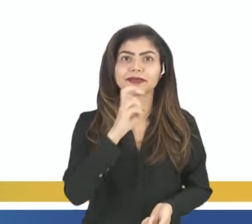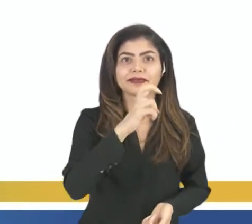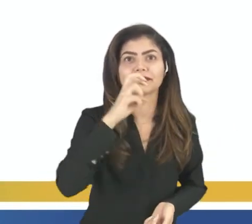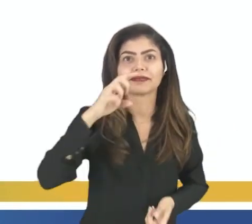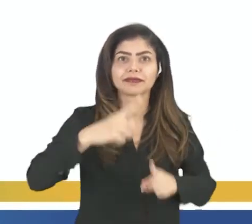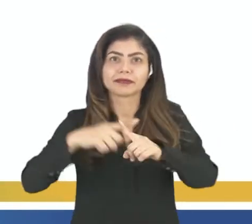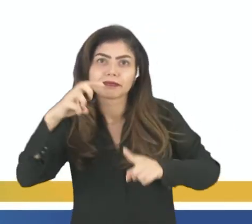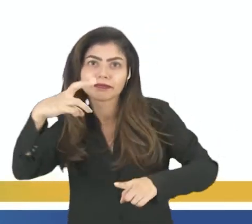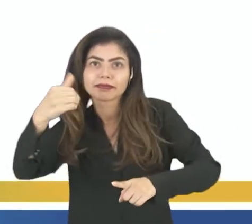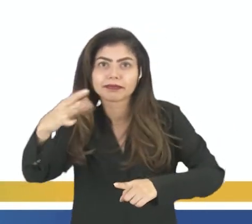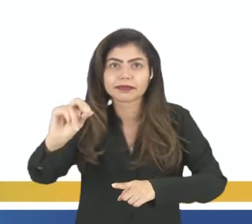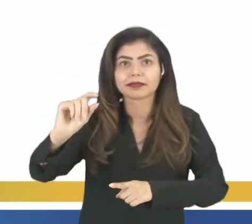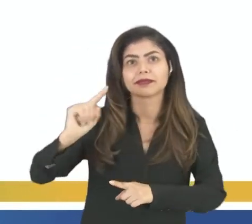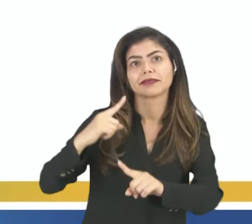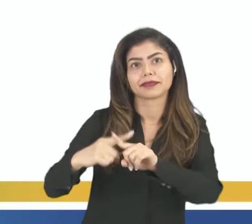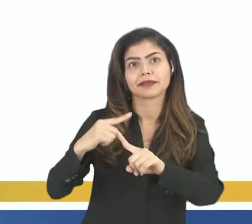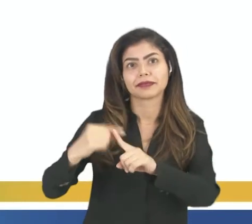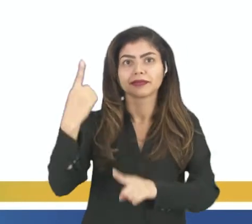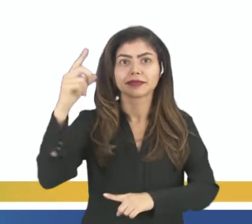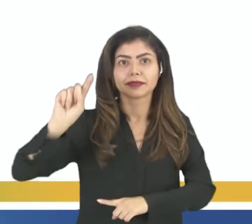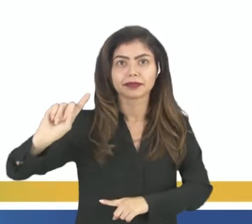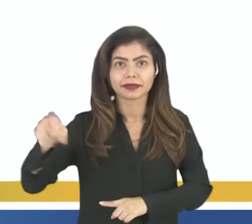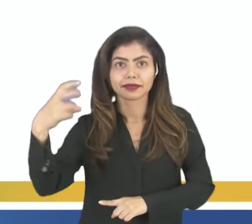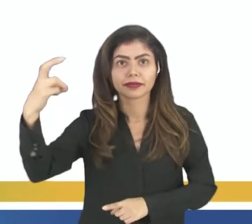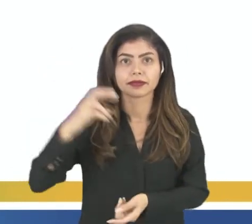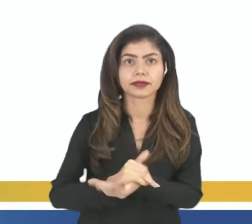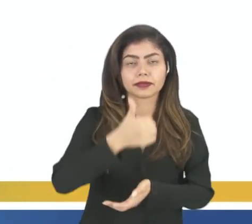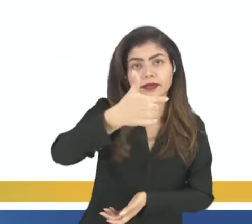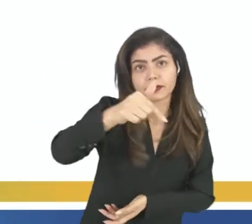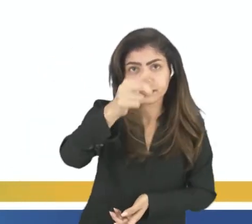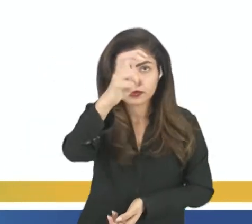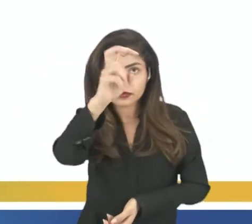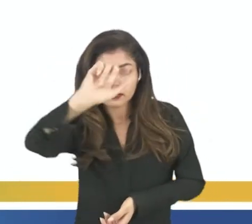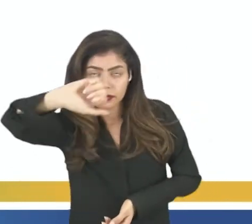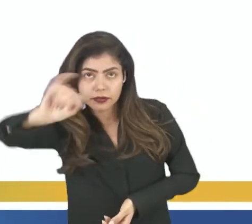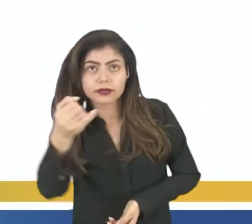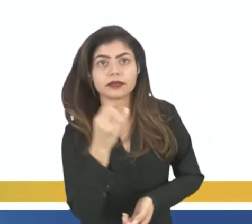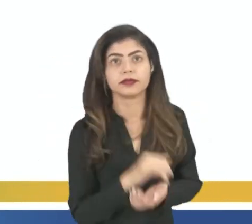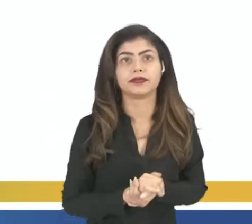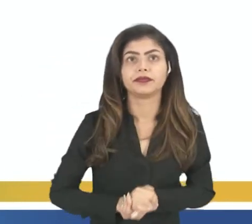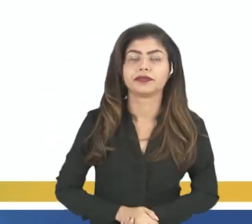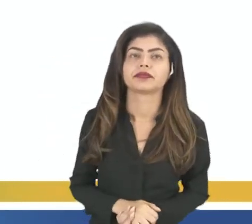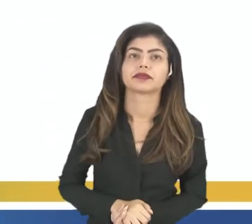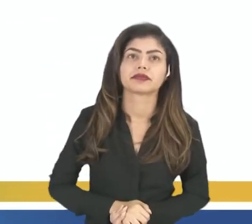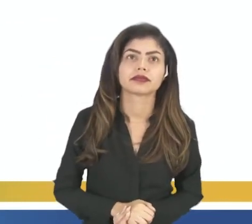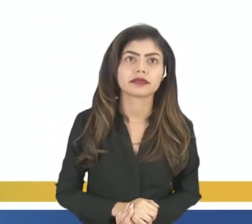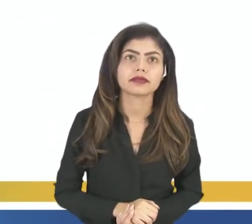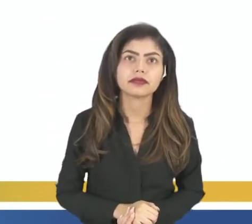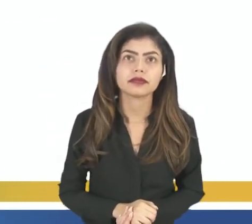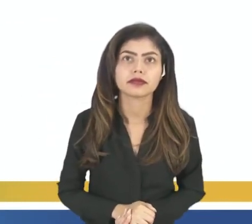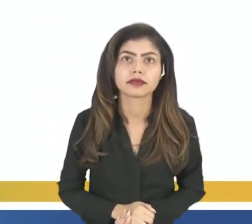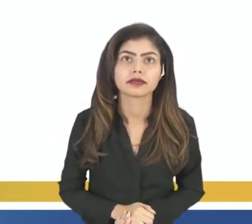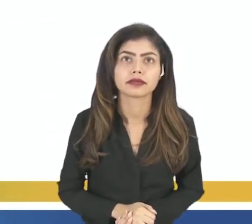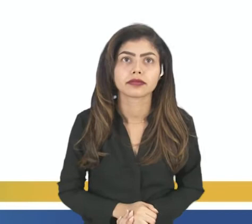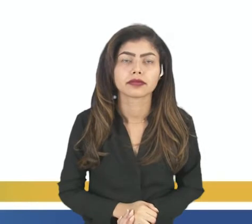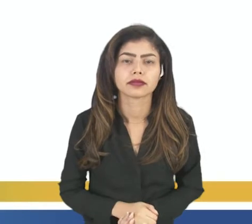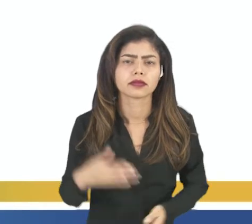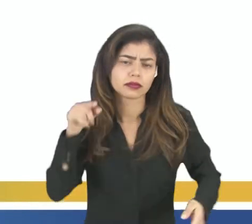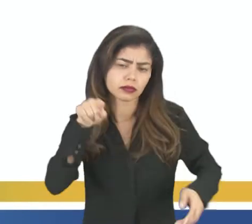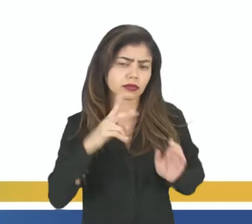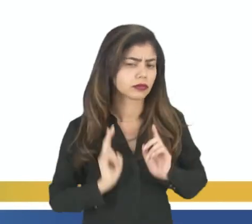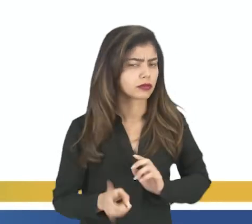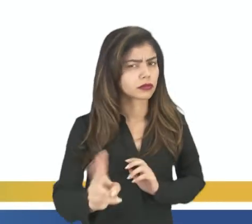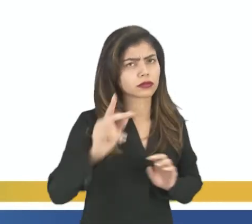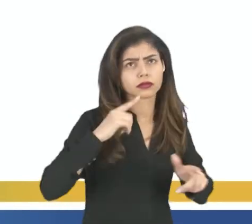1,5, menos 75 joules resistente. Entendido, pessoal? Seguindo aqui, nós